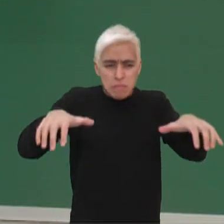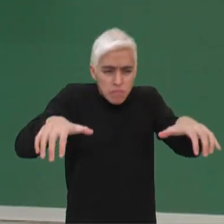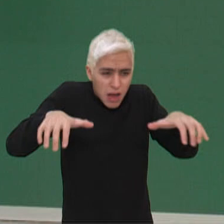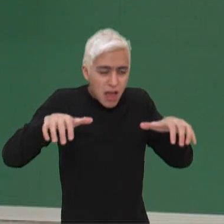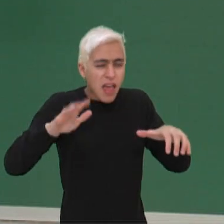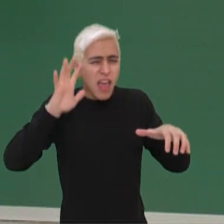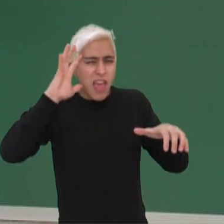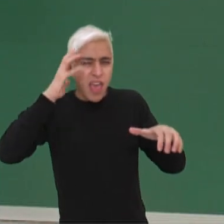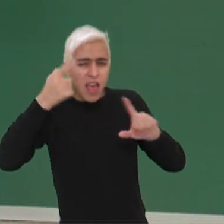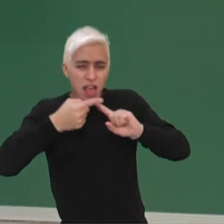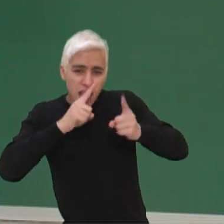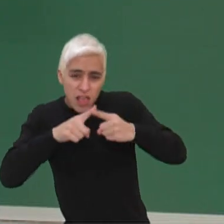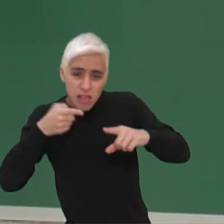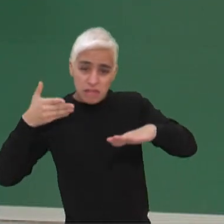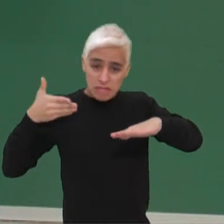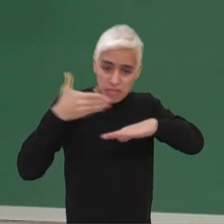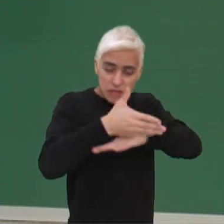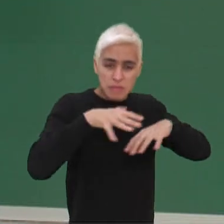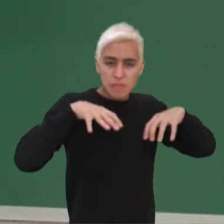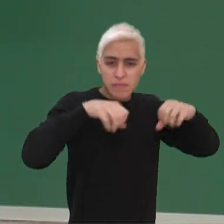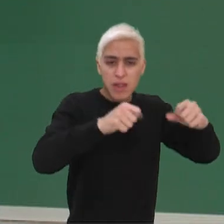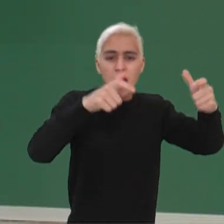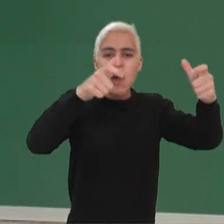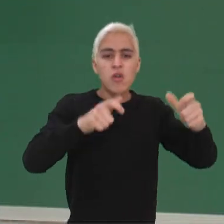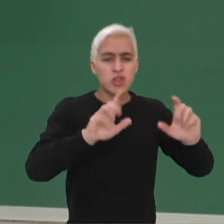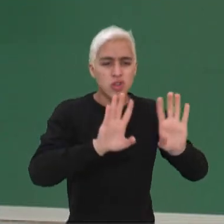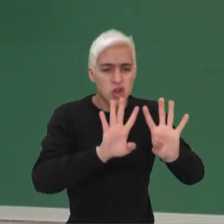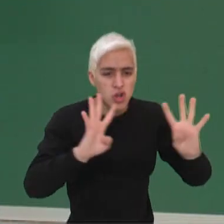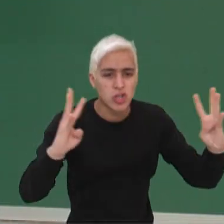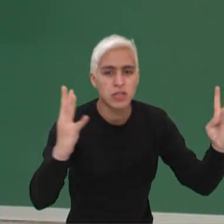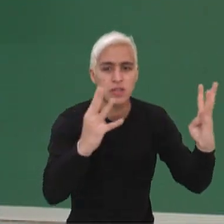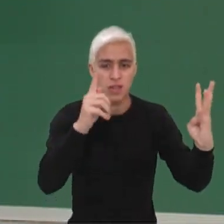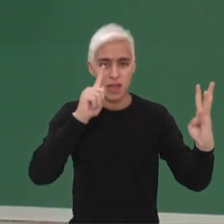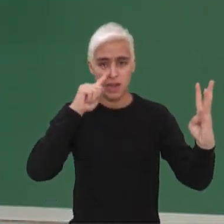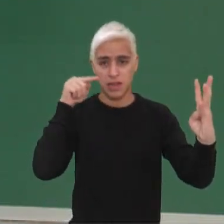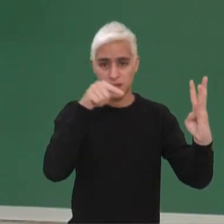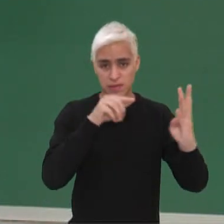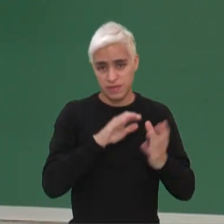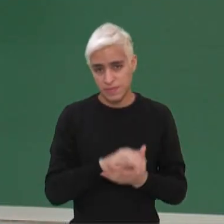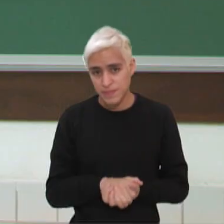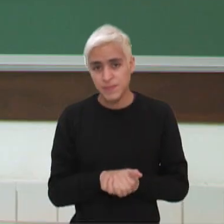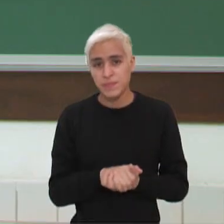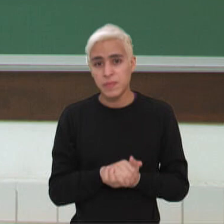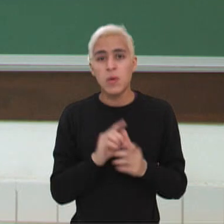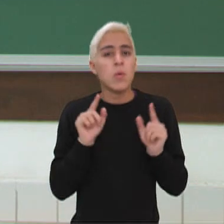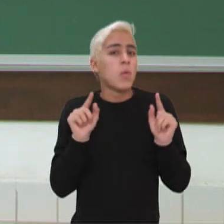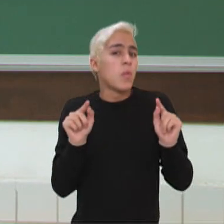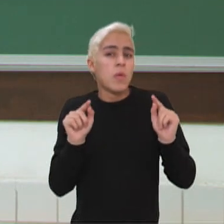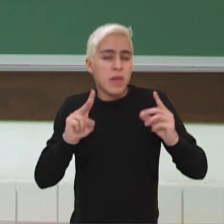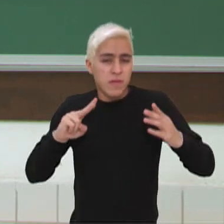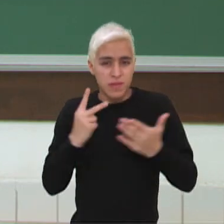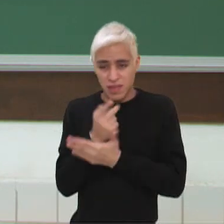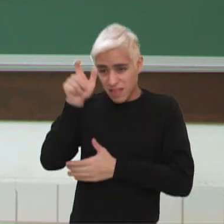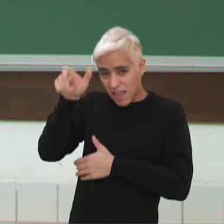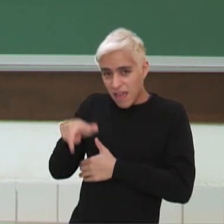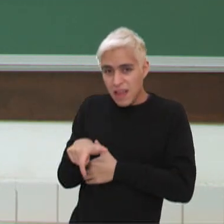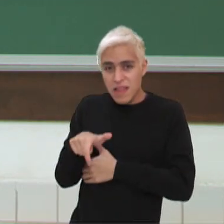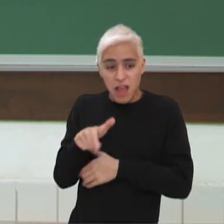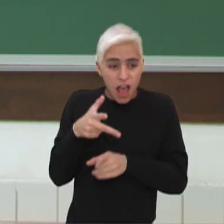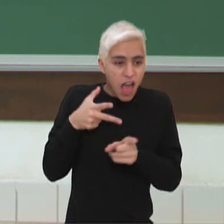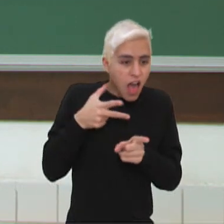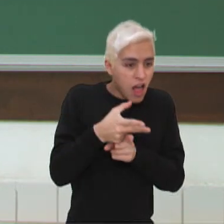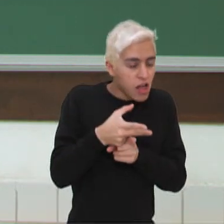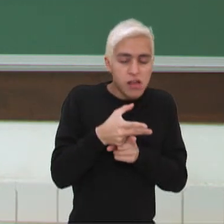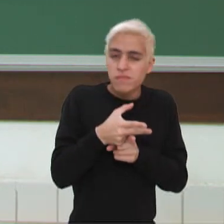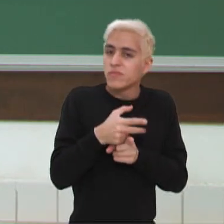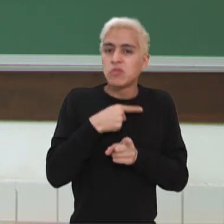decidiu invadir, né, a península grega. O fato é que ele não teve sucesso. Foram